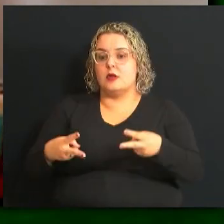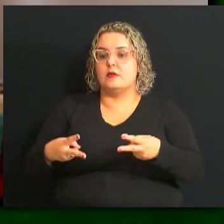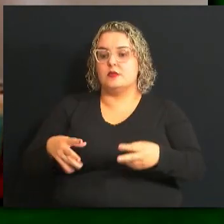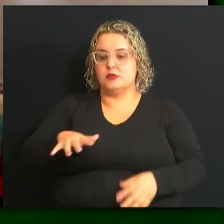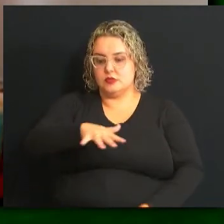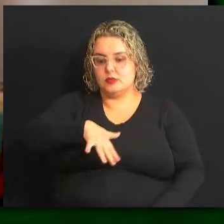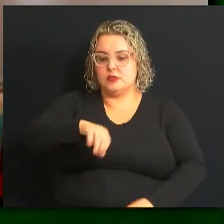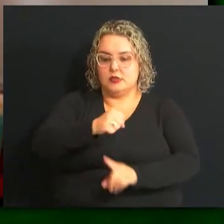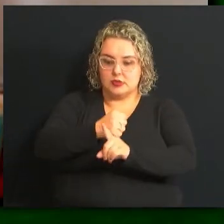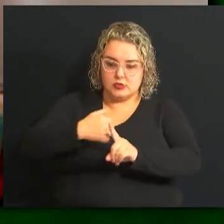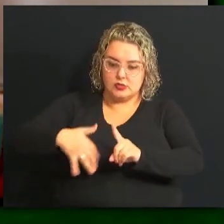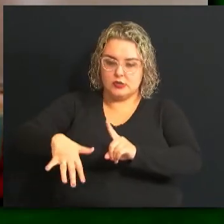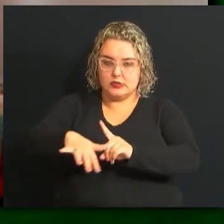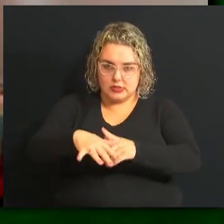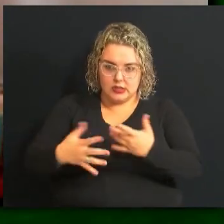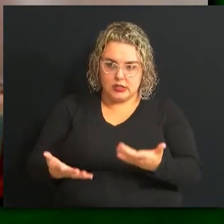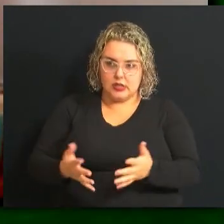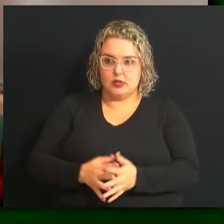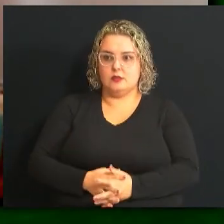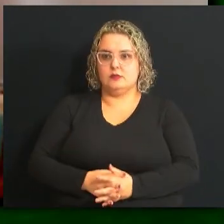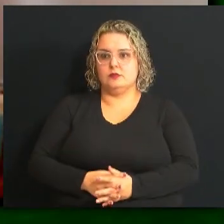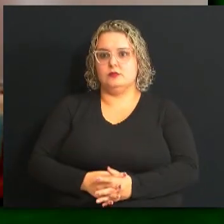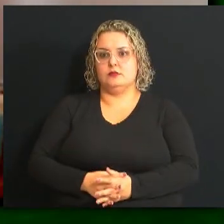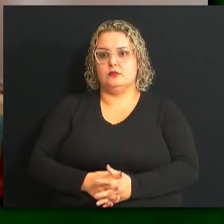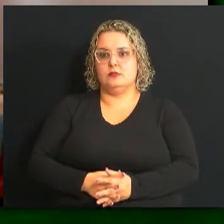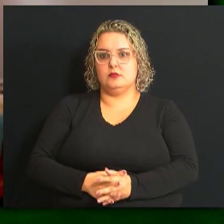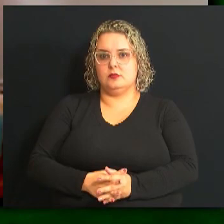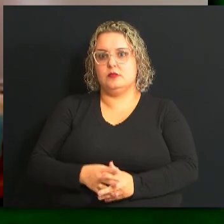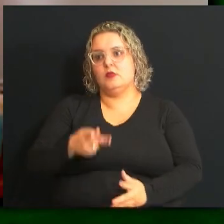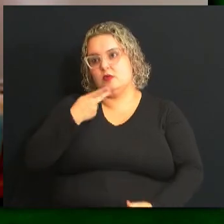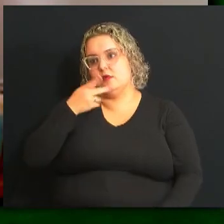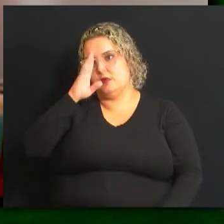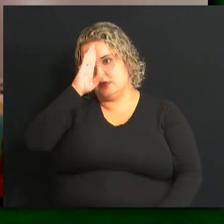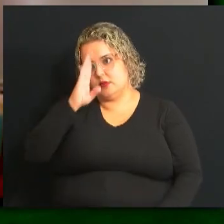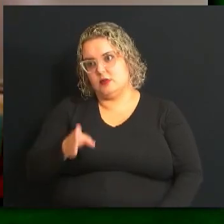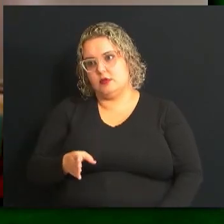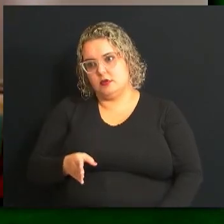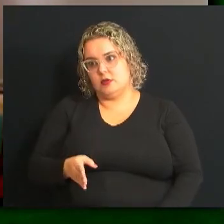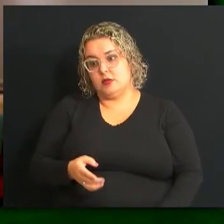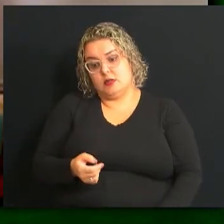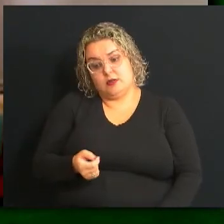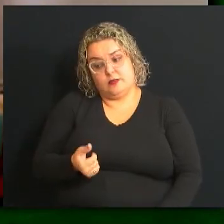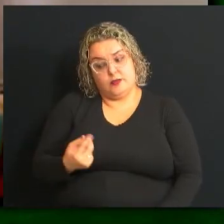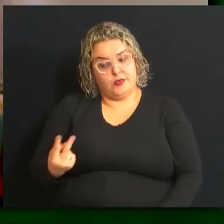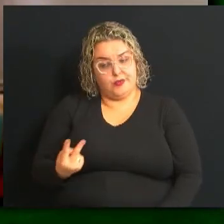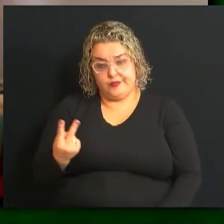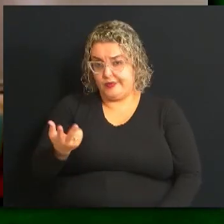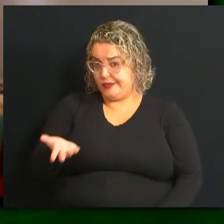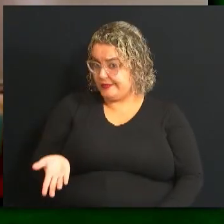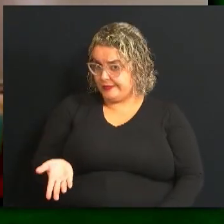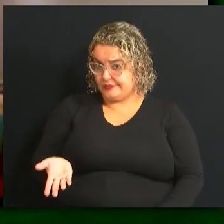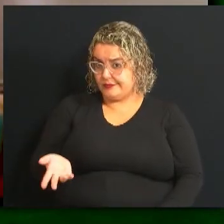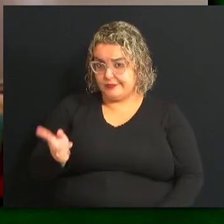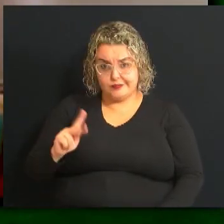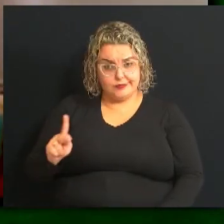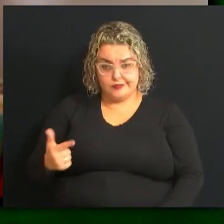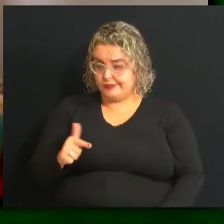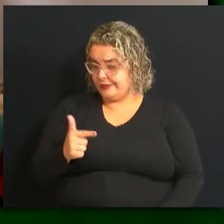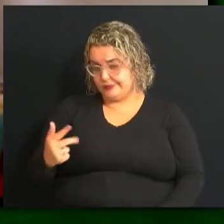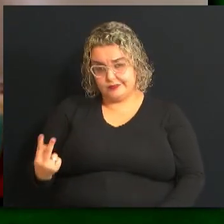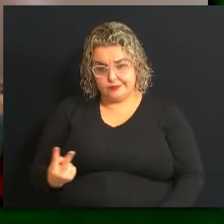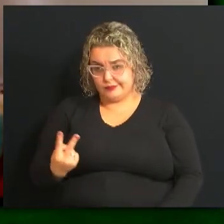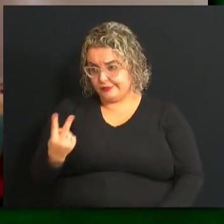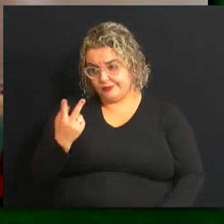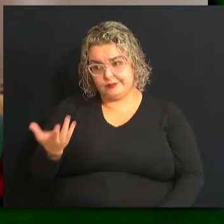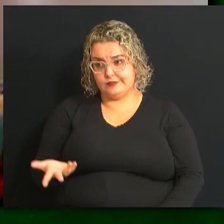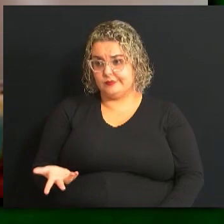né? Vamos falar direto, ele é muito pouco valorizado, o professor não tem valor, né? Até